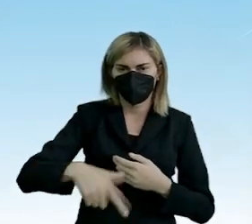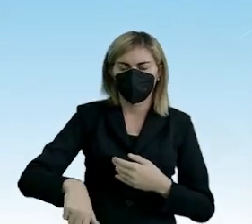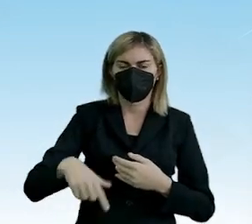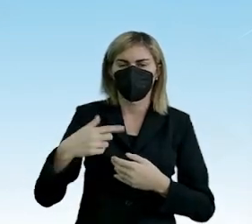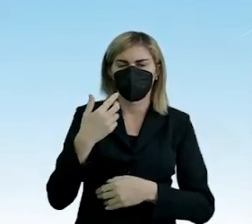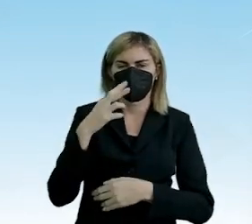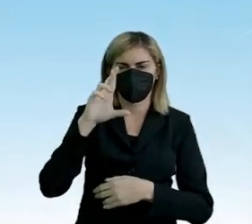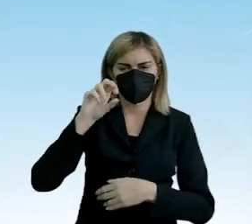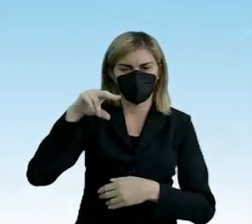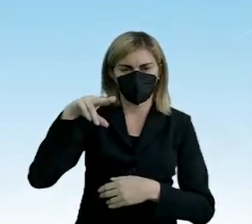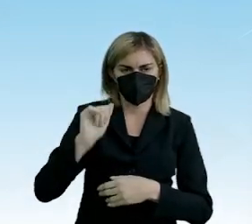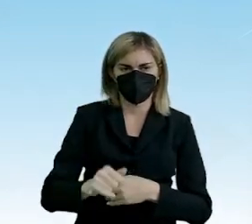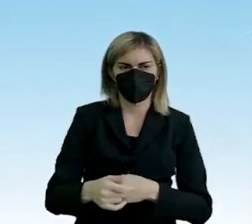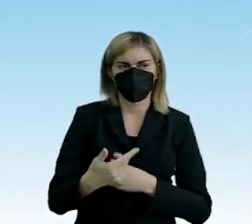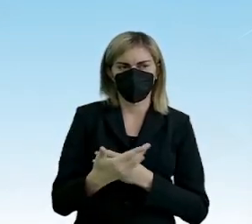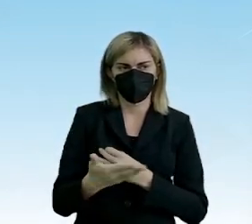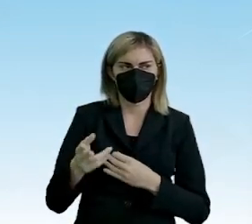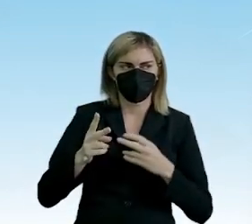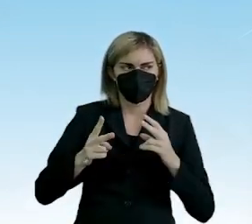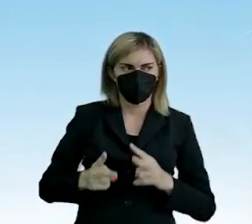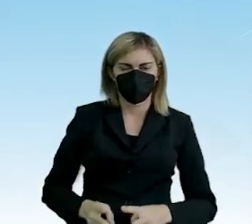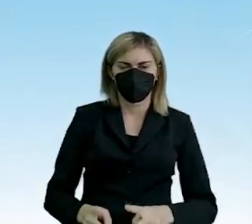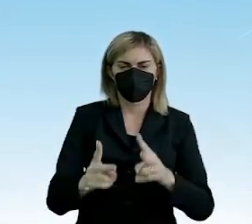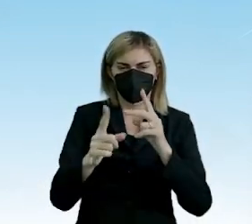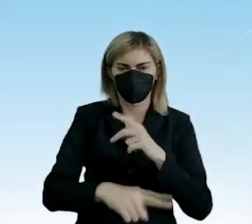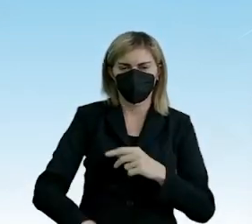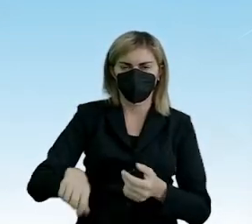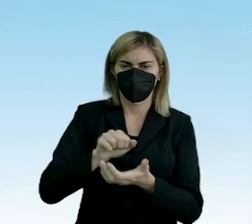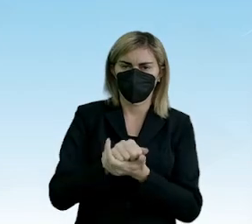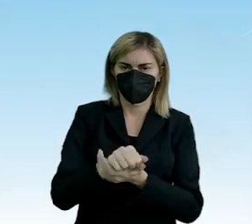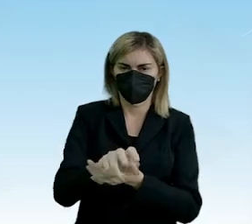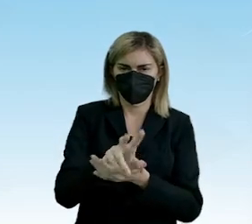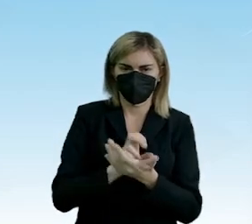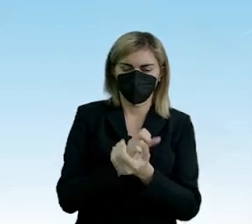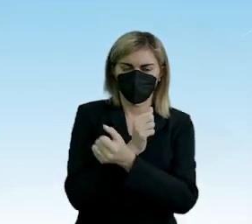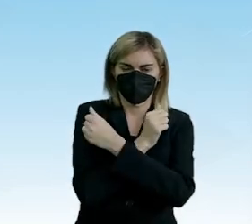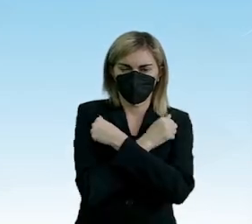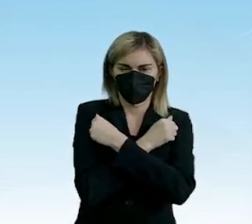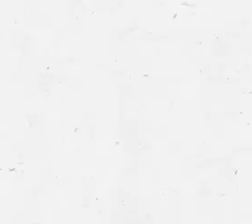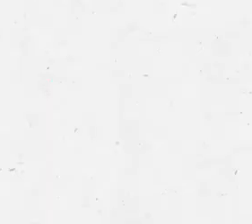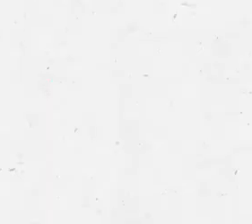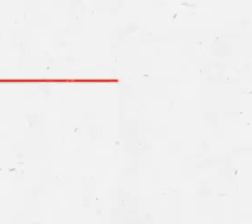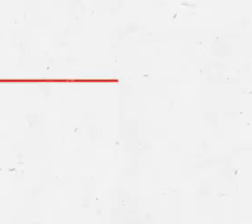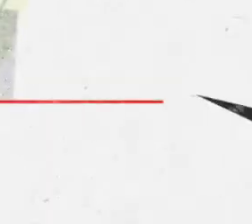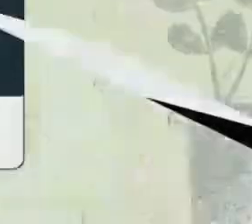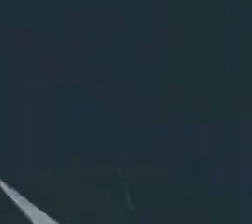a Ronaldo aqui, certo? E continue conosco no EducaPE. Um forte abraço!